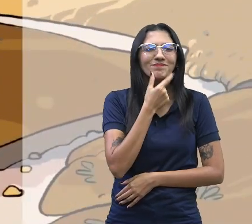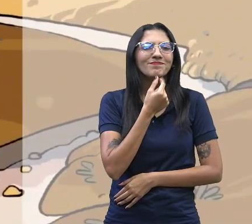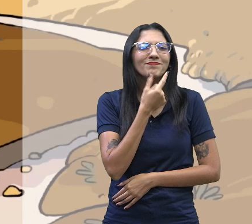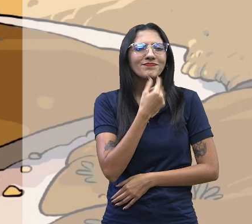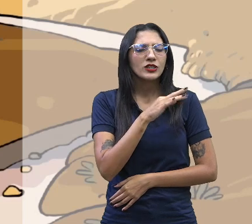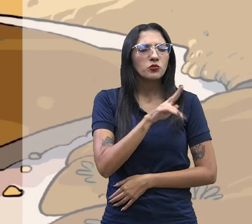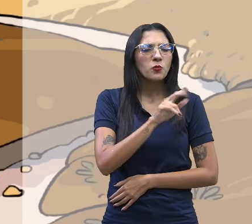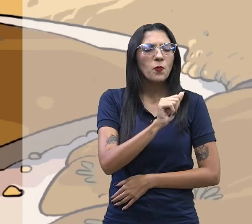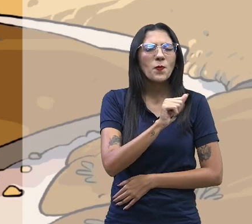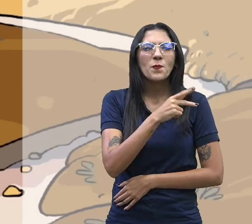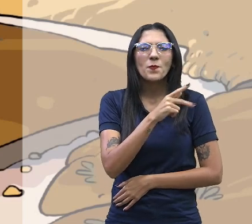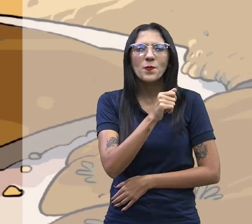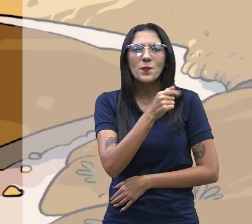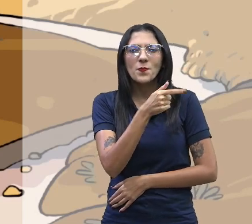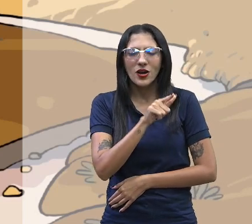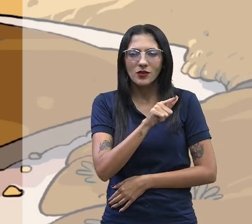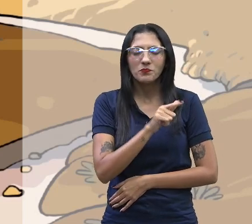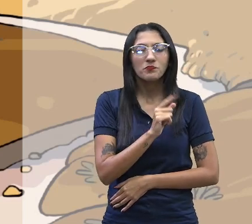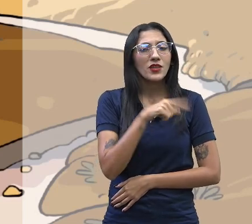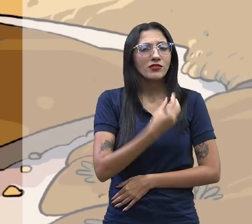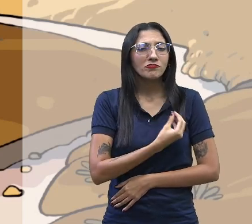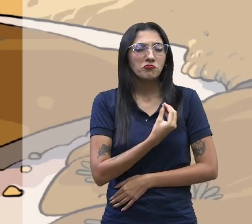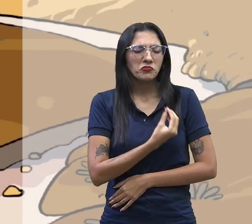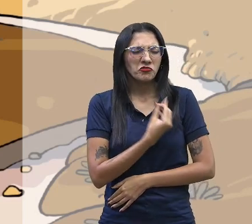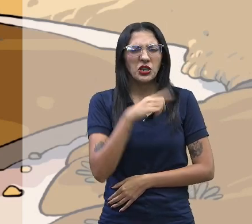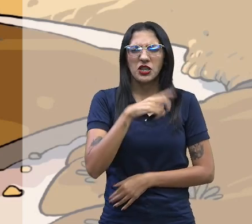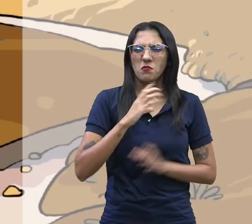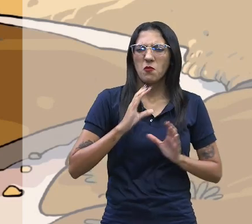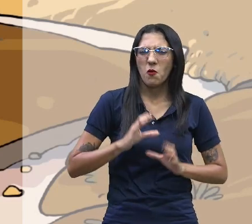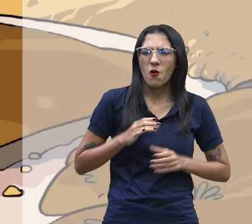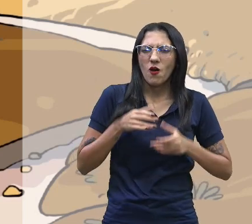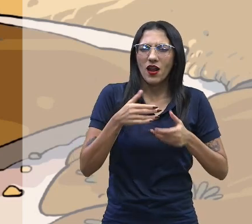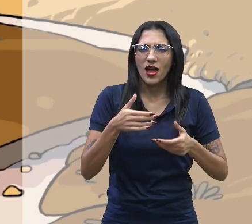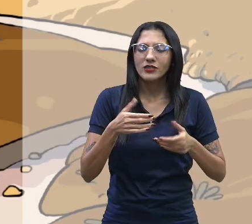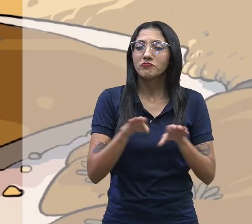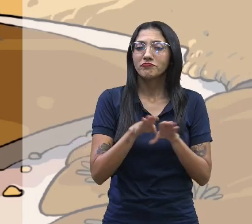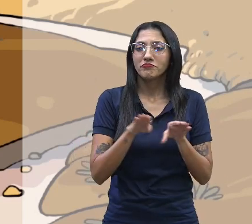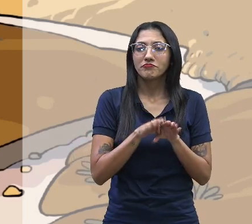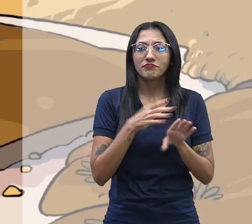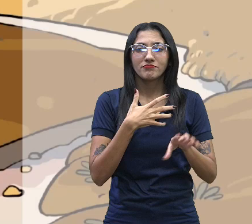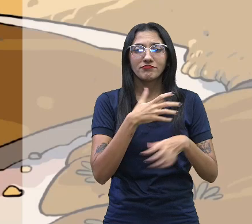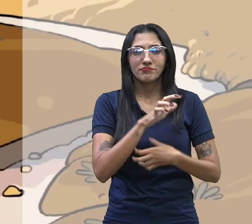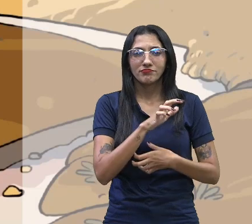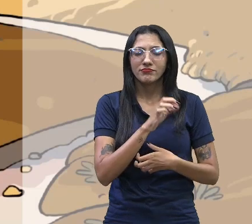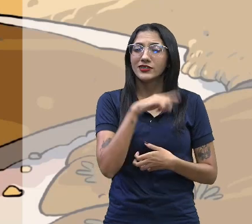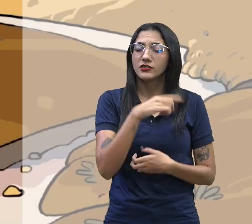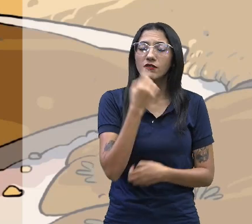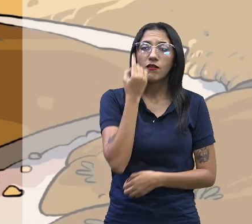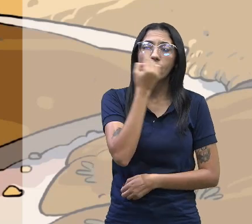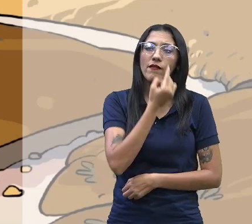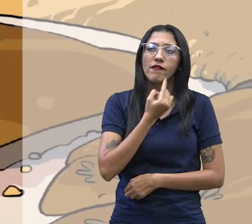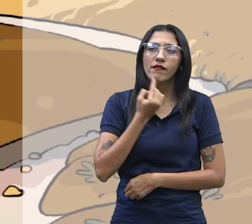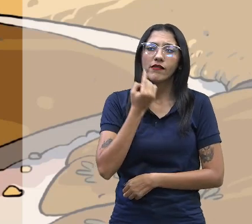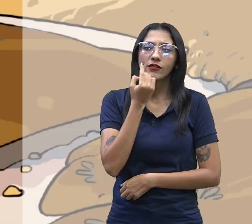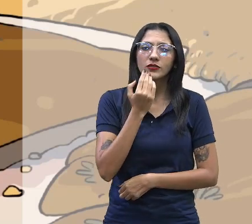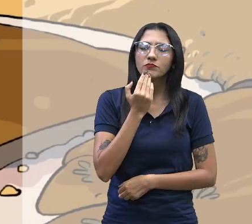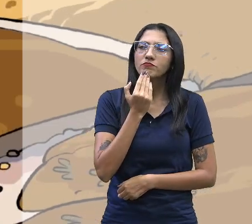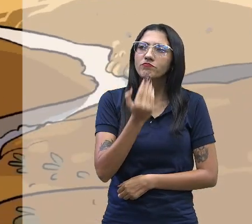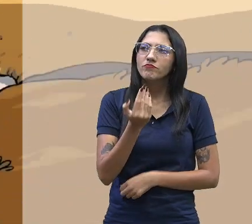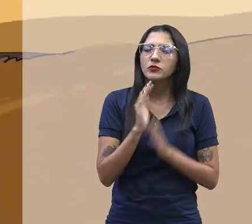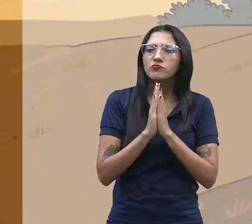da natureza, conhecido por sua coragem e compaixão. Ele passava horas pedindo ajuda ao grande